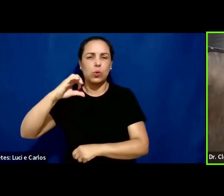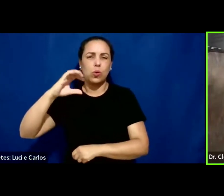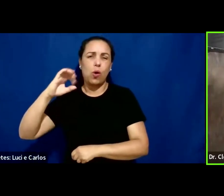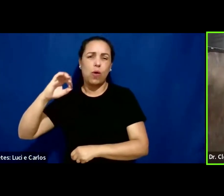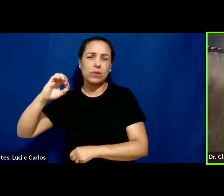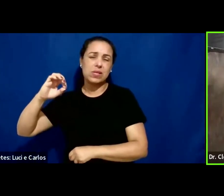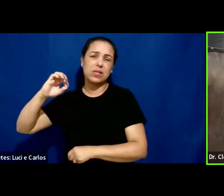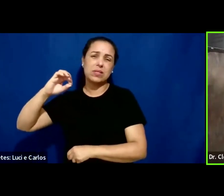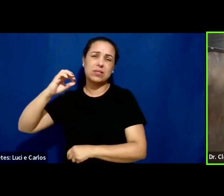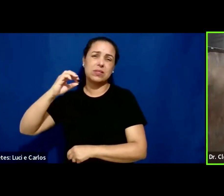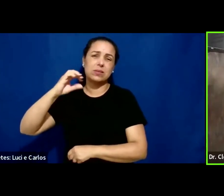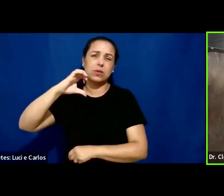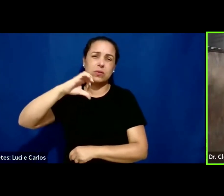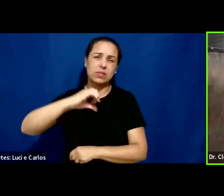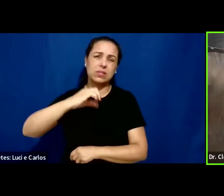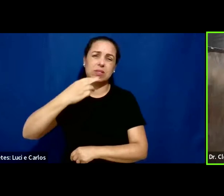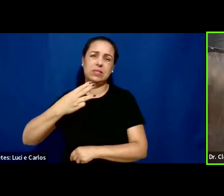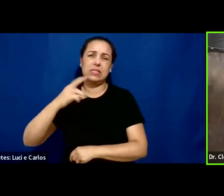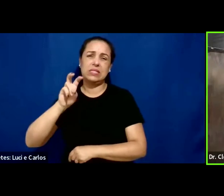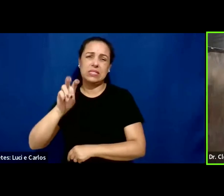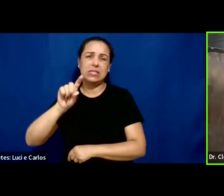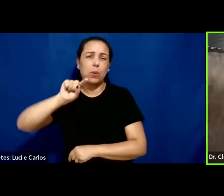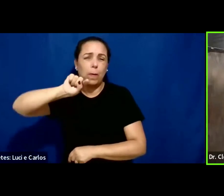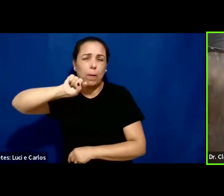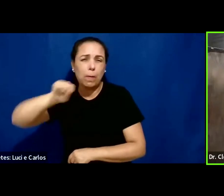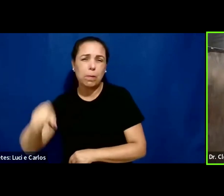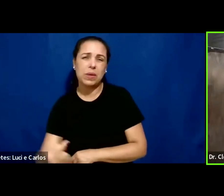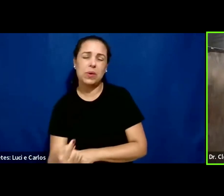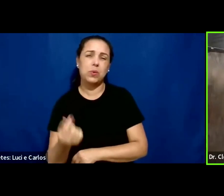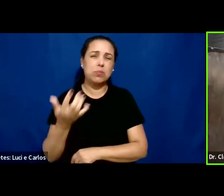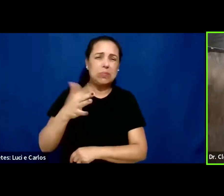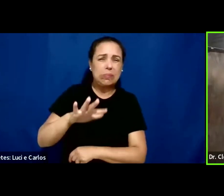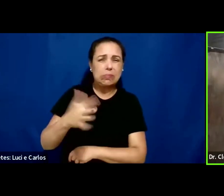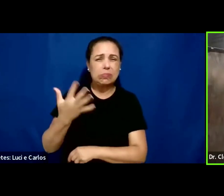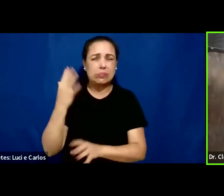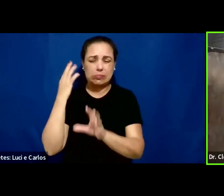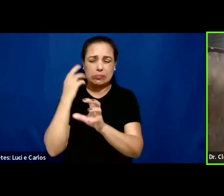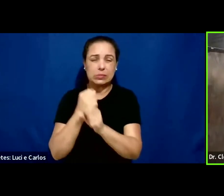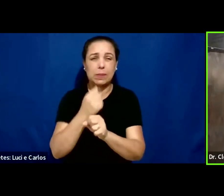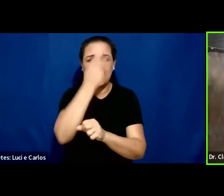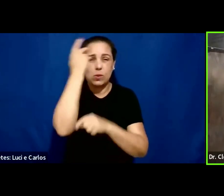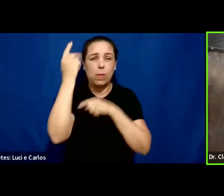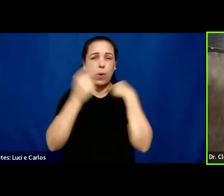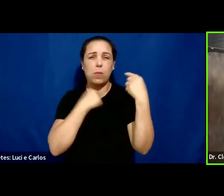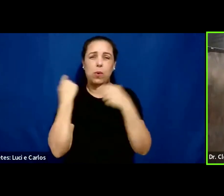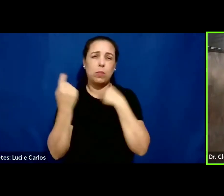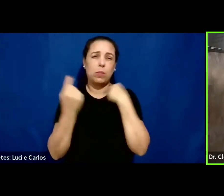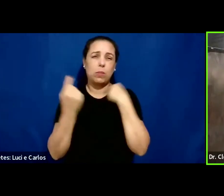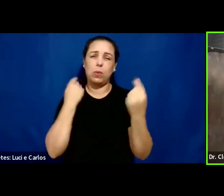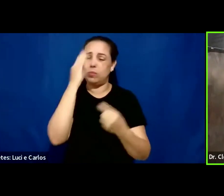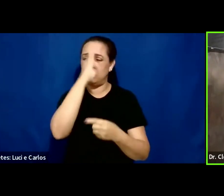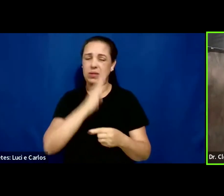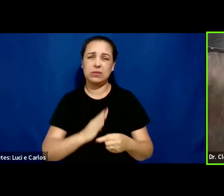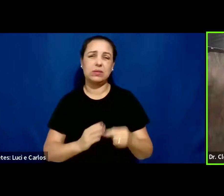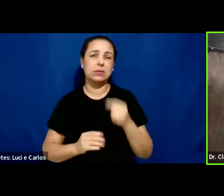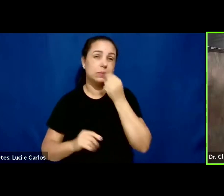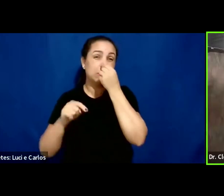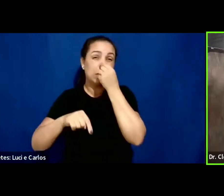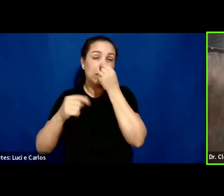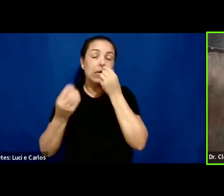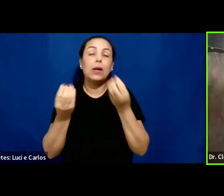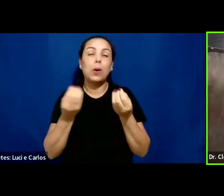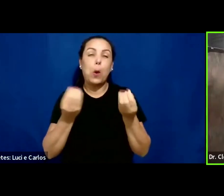pessoas, 935 mil, mas morre muito mais. Isso é só o que é catalogado. No Brasil, morre em torno